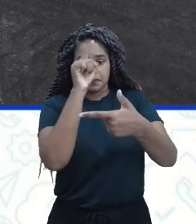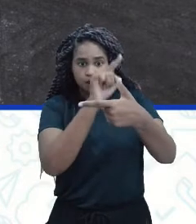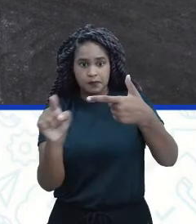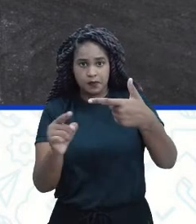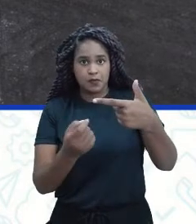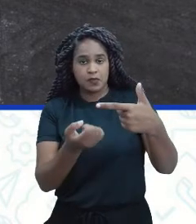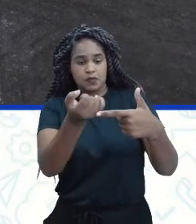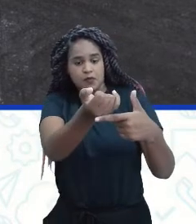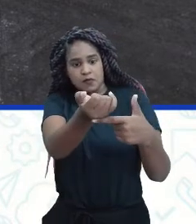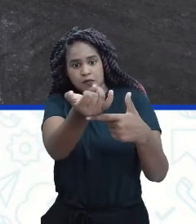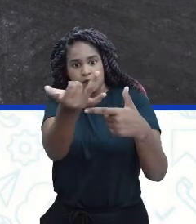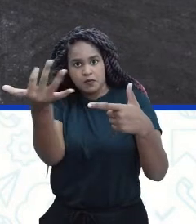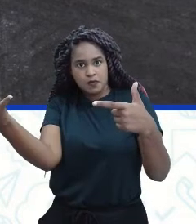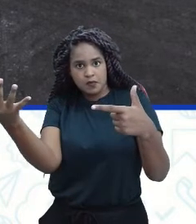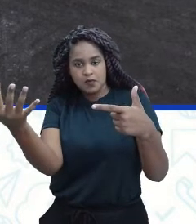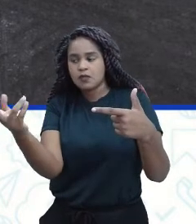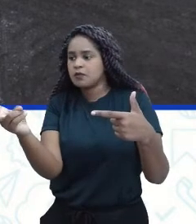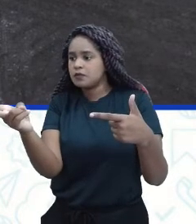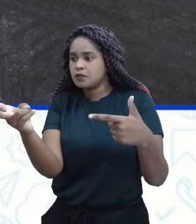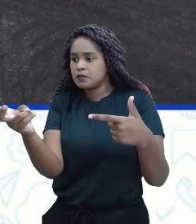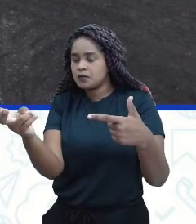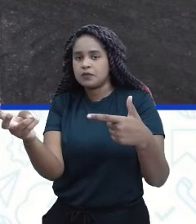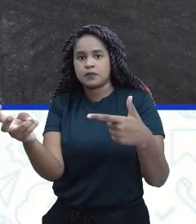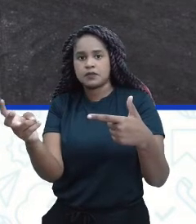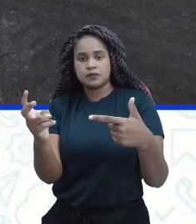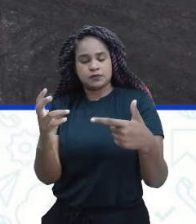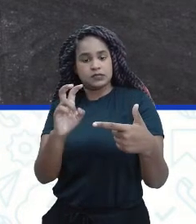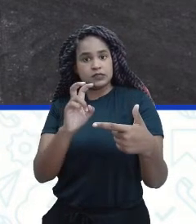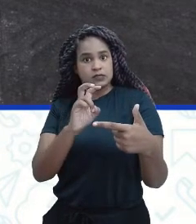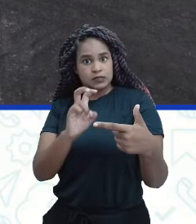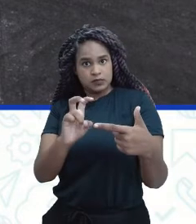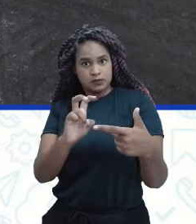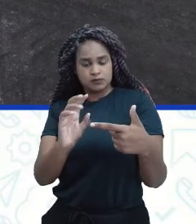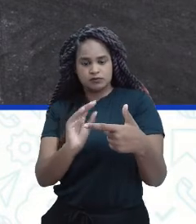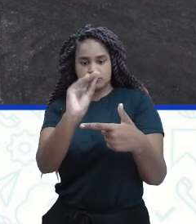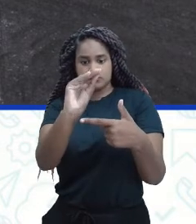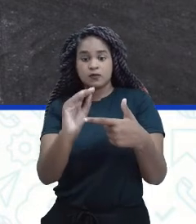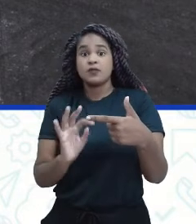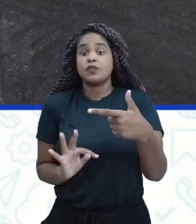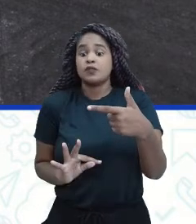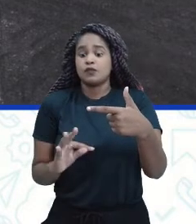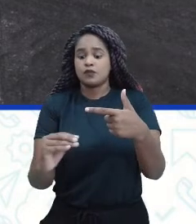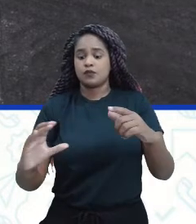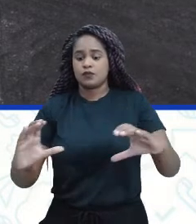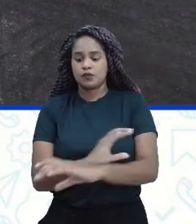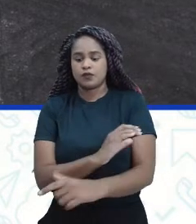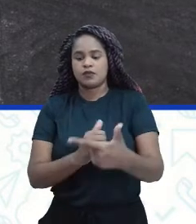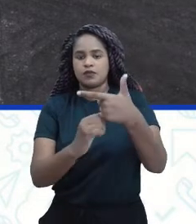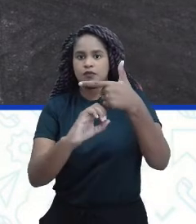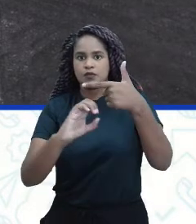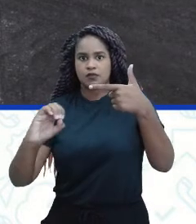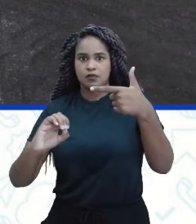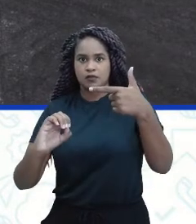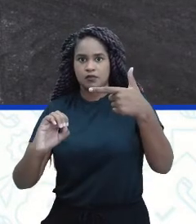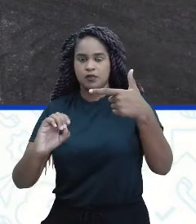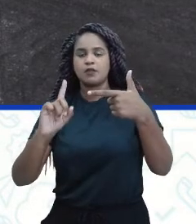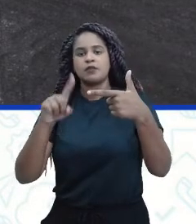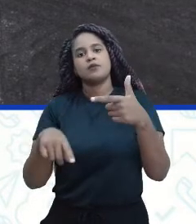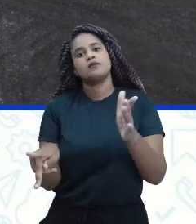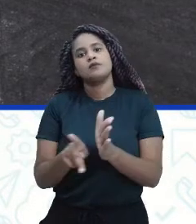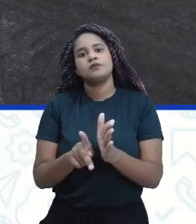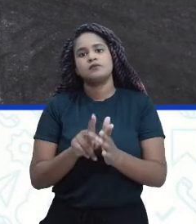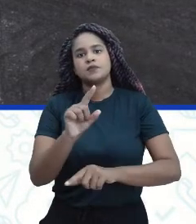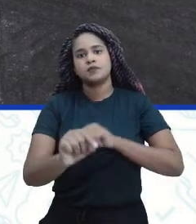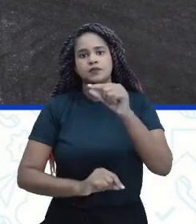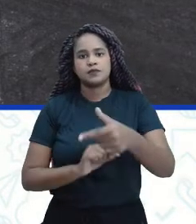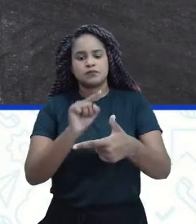quantidade de partes que eu estou observando, 5, pelo total de partes que eu fiz a divisão, 100. Então, aí é uma confecção inicial